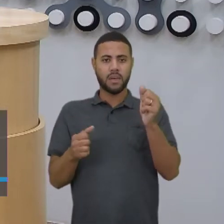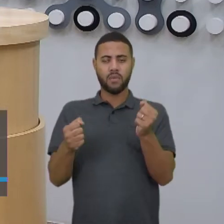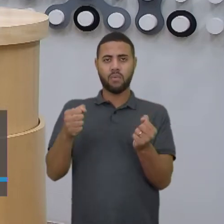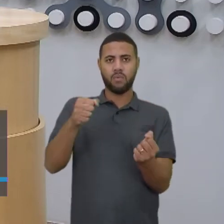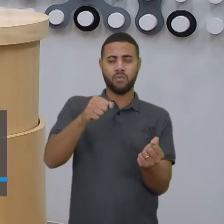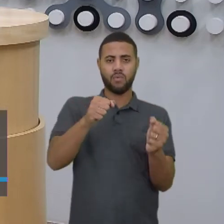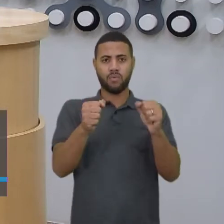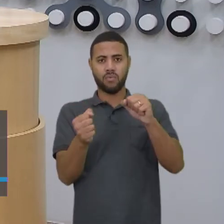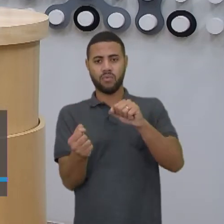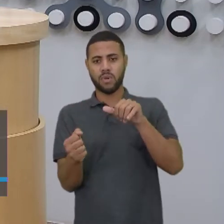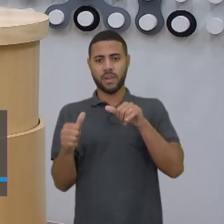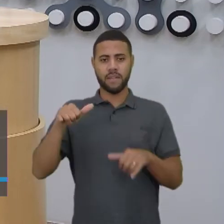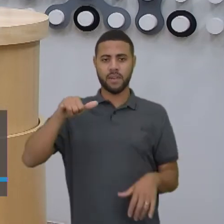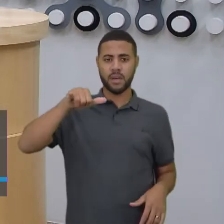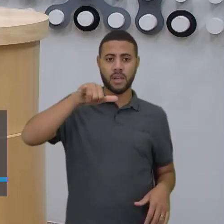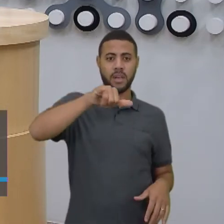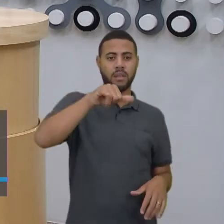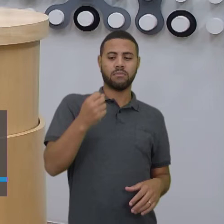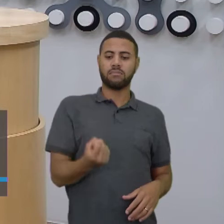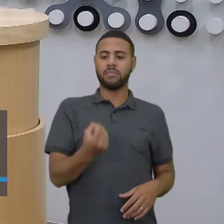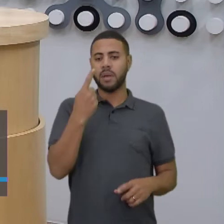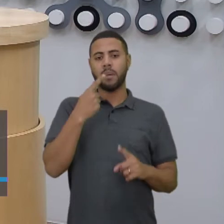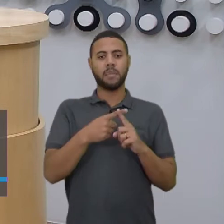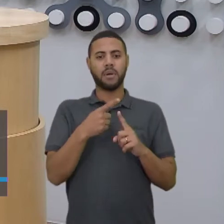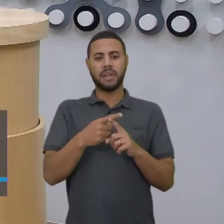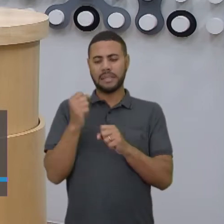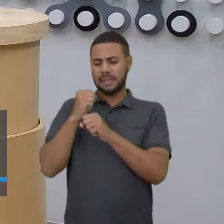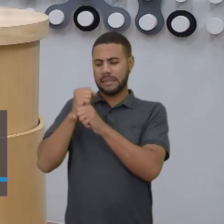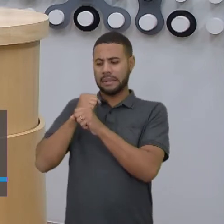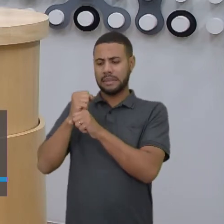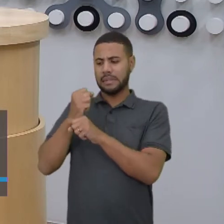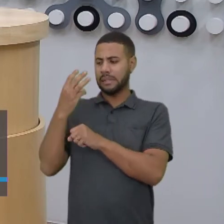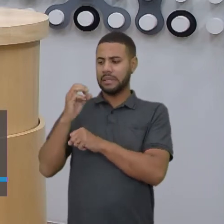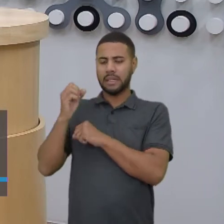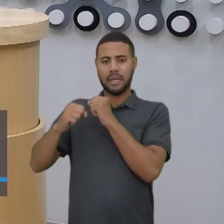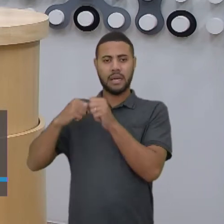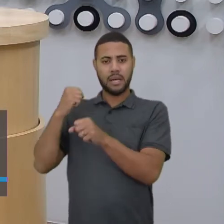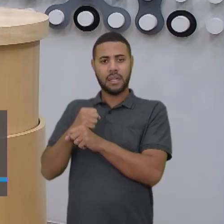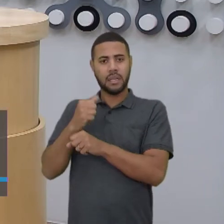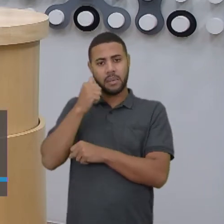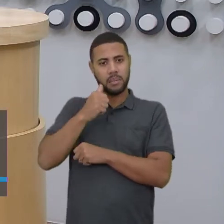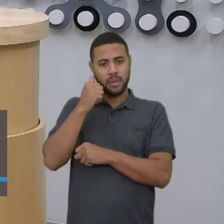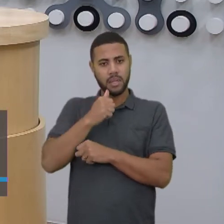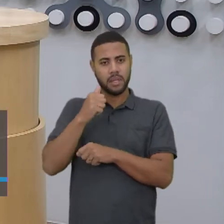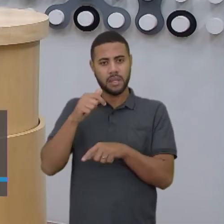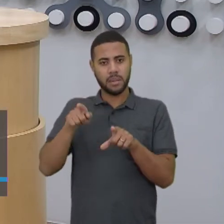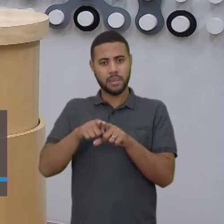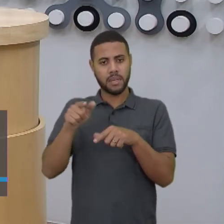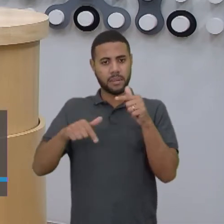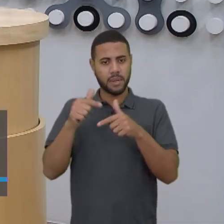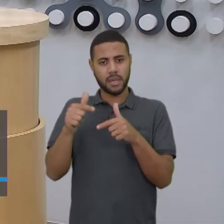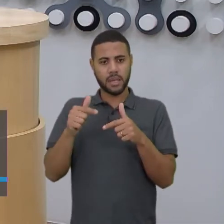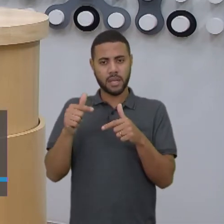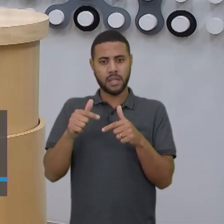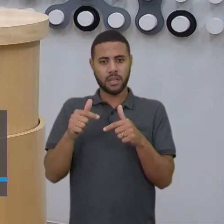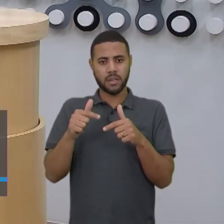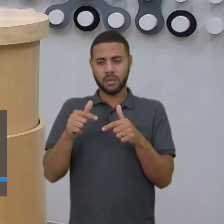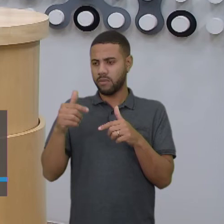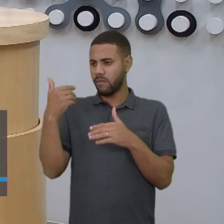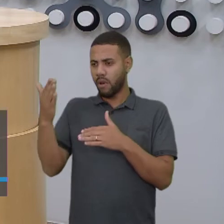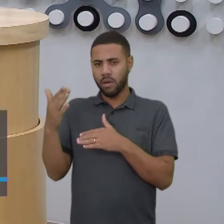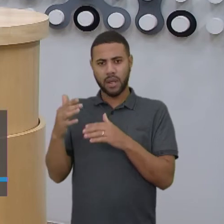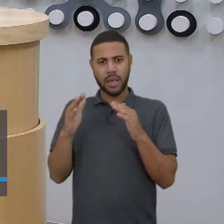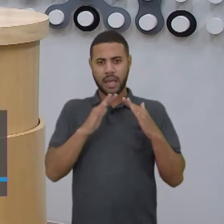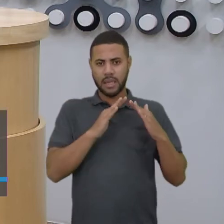mulher... assim como causava estranhamento, há 30 anos atrás, uma mulher trabalhando e não sendo dona de casa. Quando é que esse estranhamento